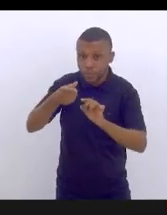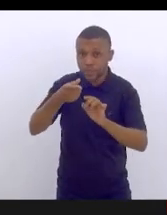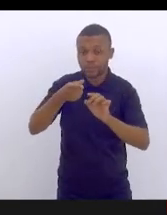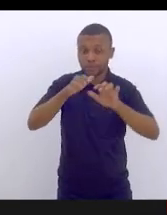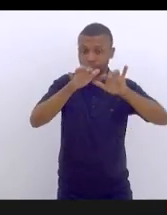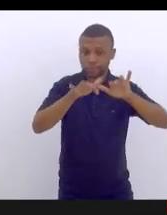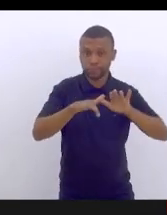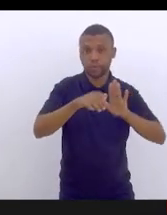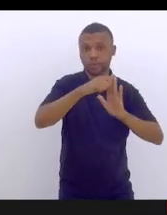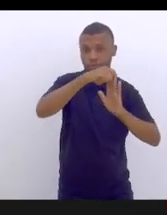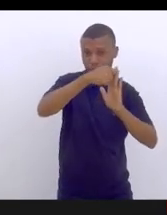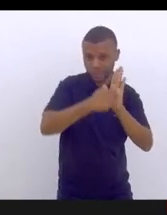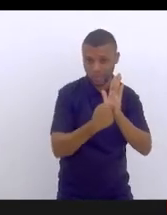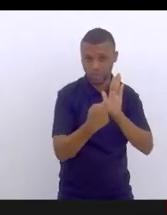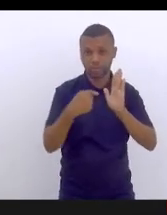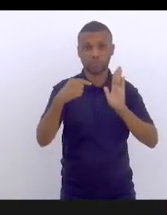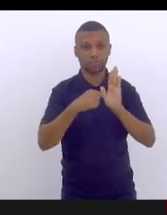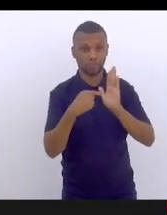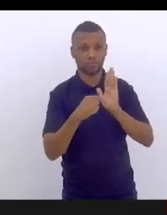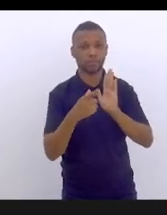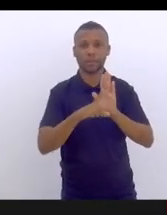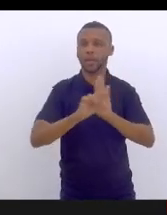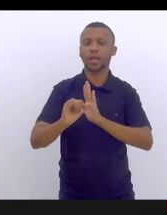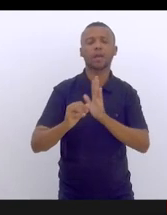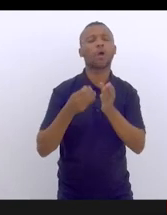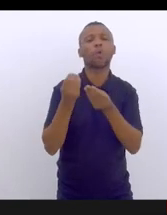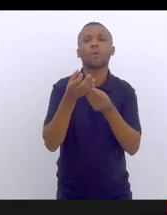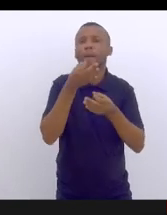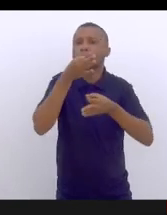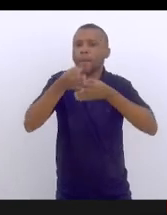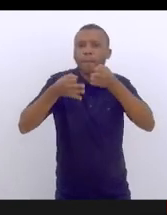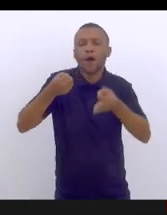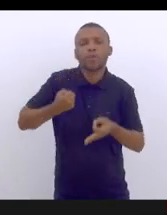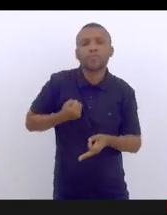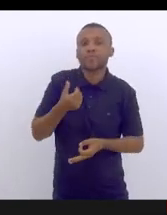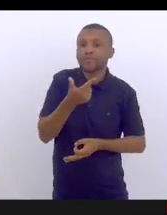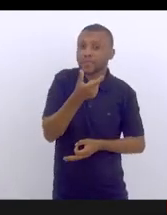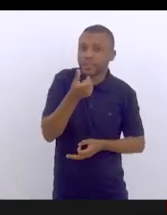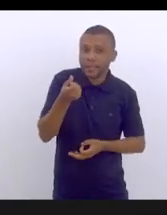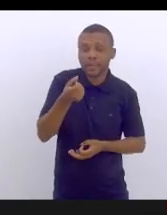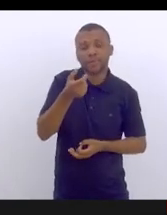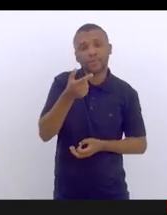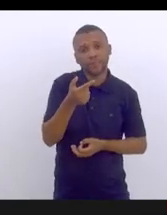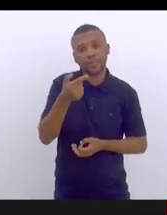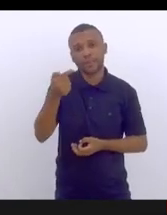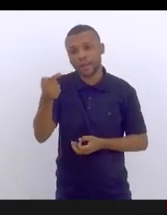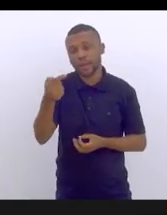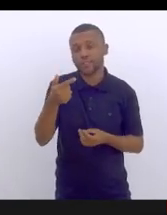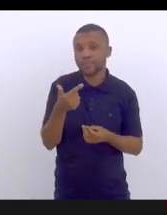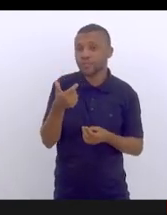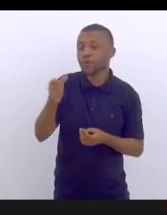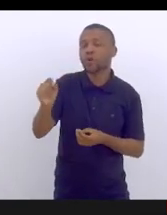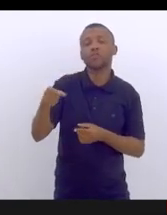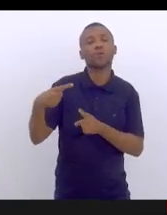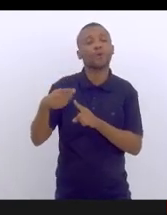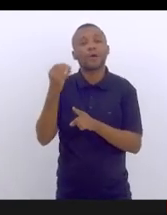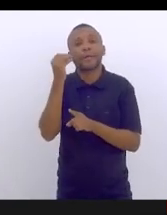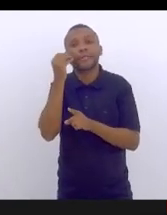quero saber como é que ficaram as emendas 26, 27, 28. Por que que tem que incluir aí